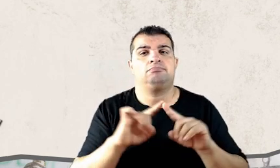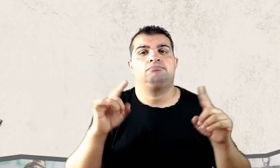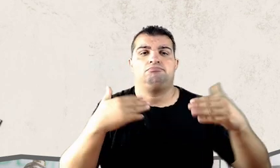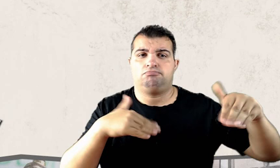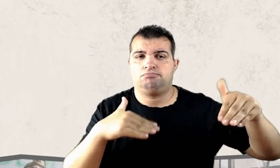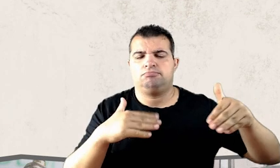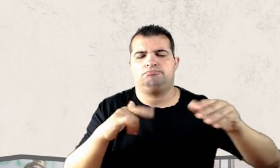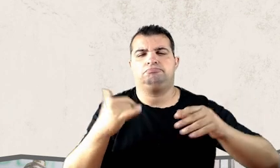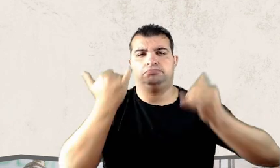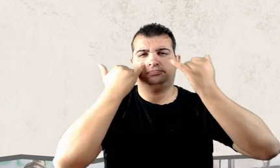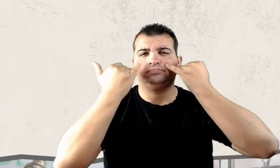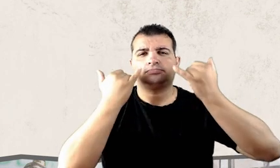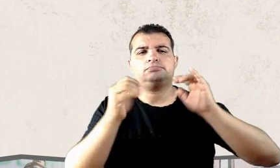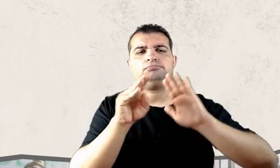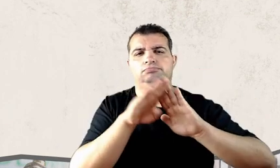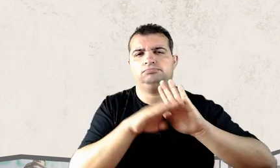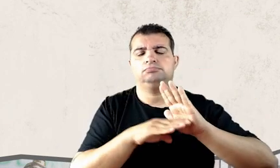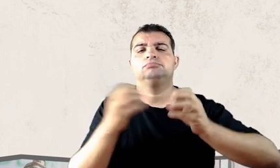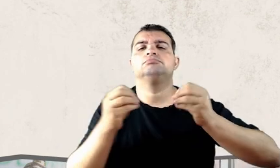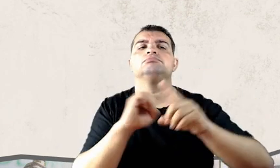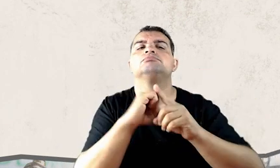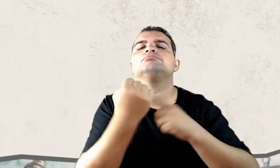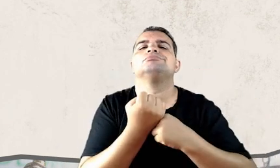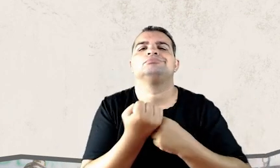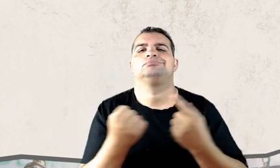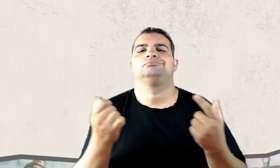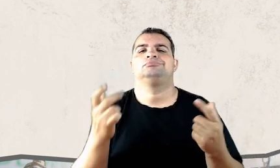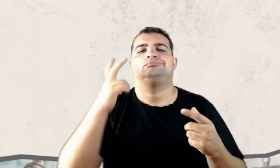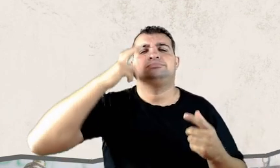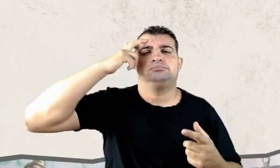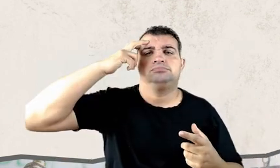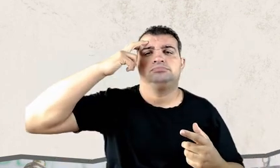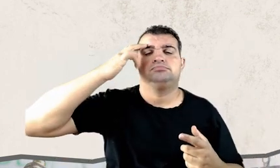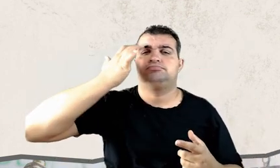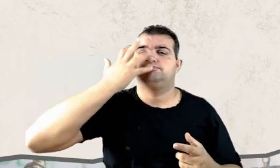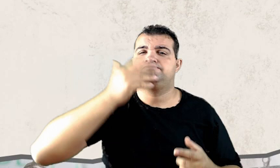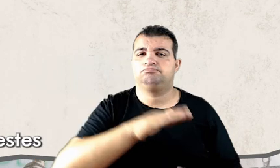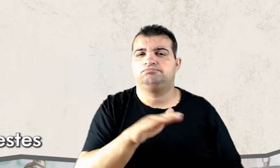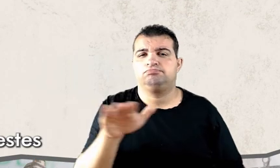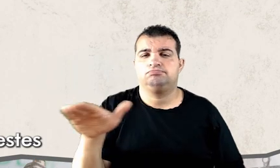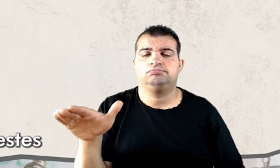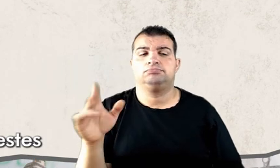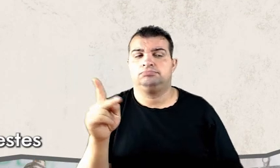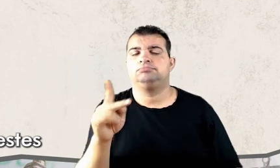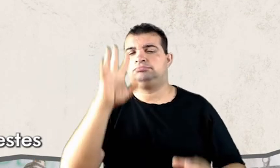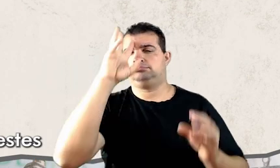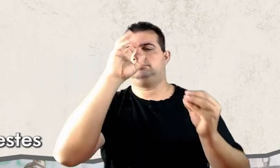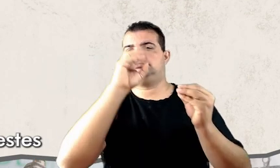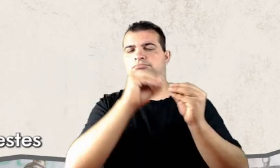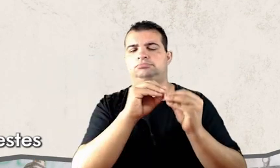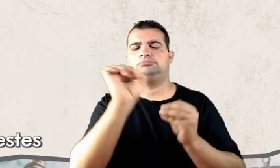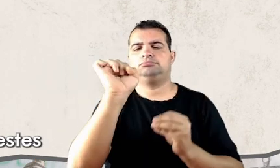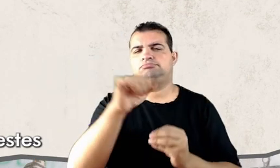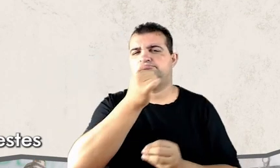mas ela coleta dados sobre as condições sociais, econômicas e culturais das crianças. E ela vai concluir